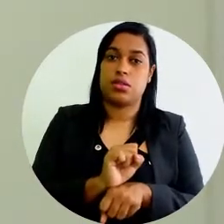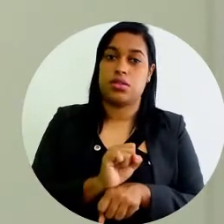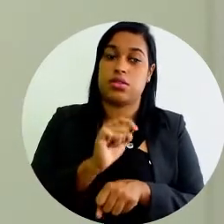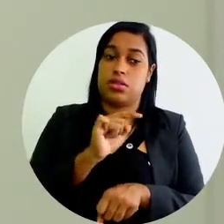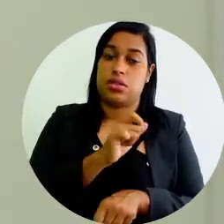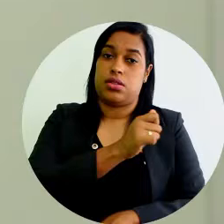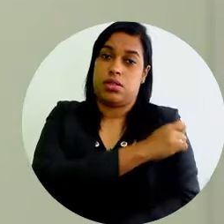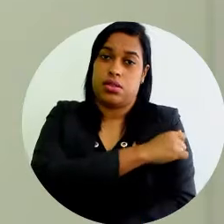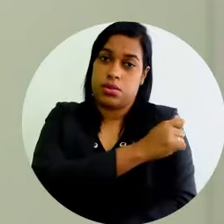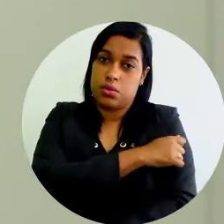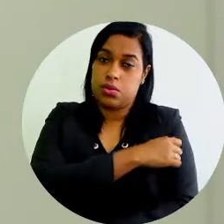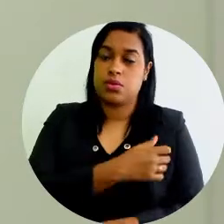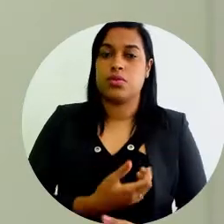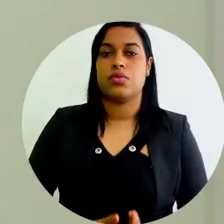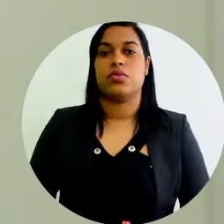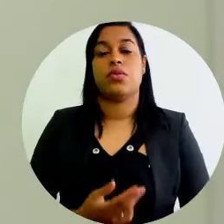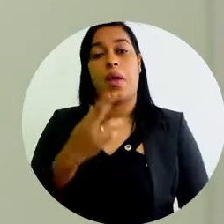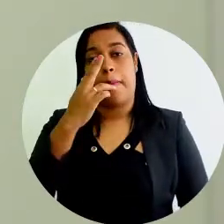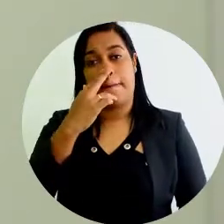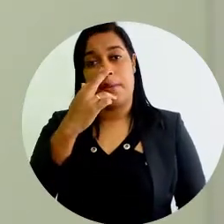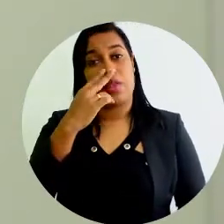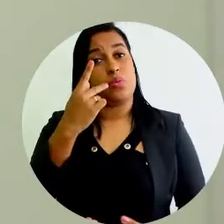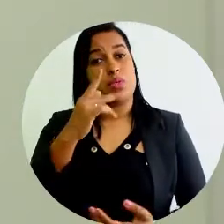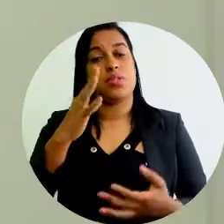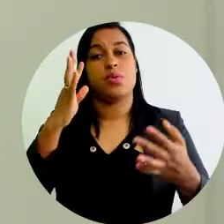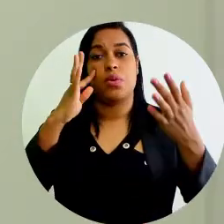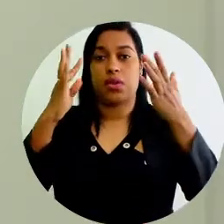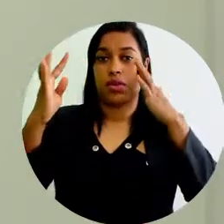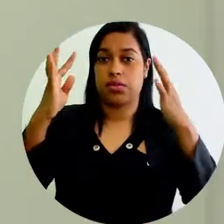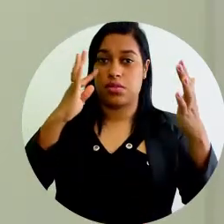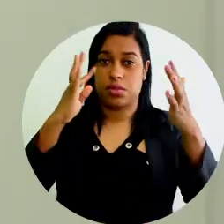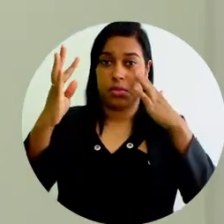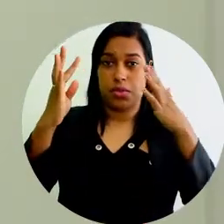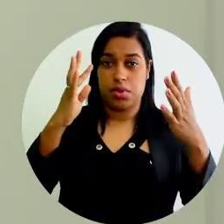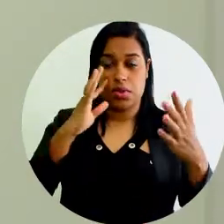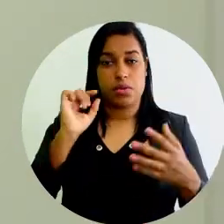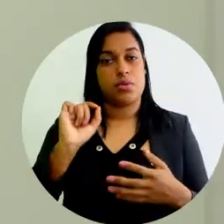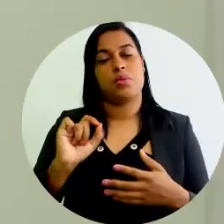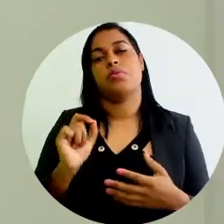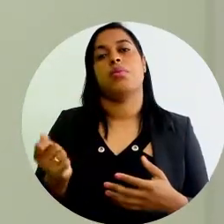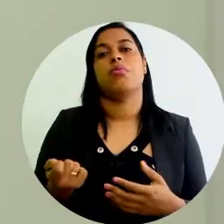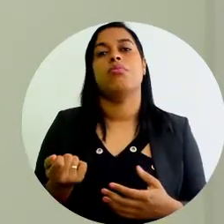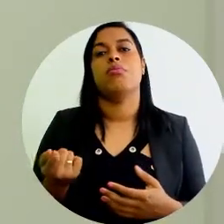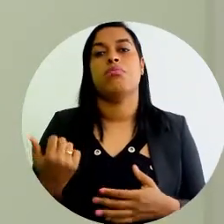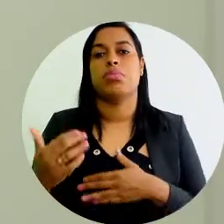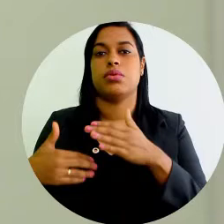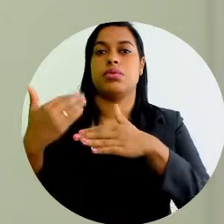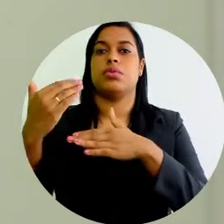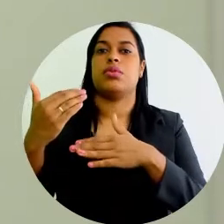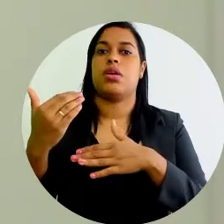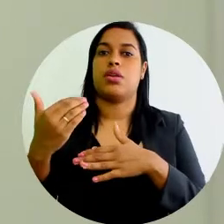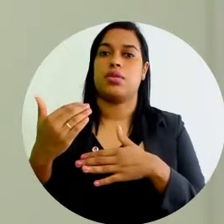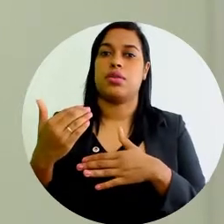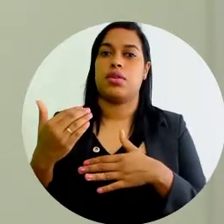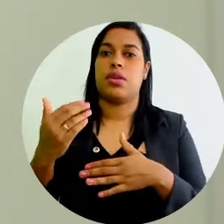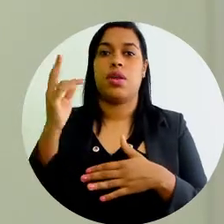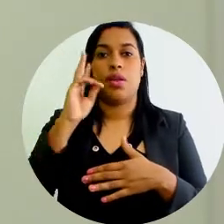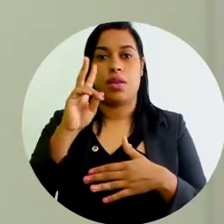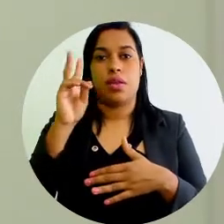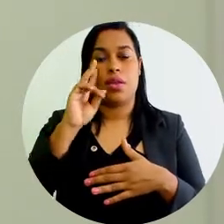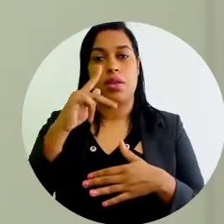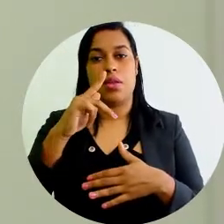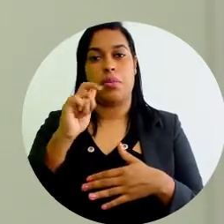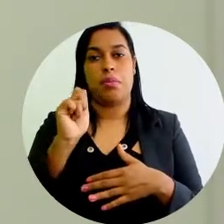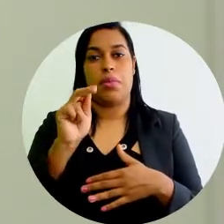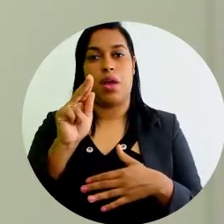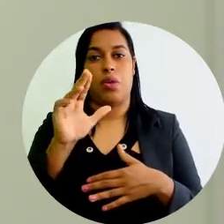espera desses alunos. Mesmo esse conhecimento sendo para a reprodução, e aí a